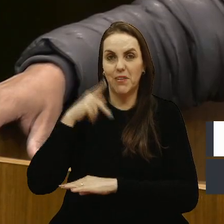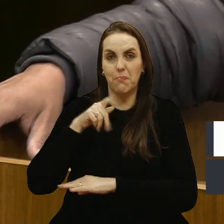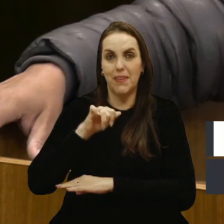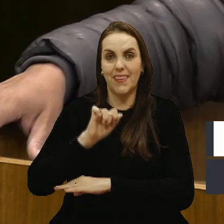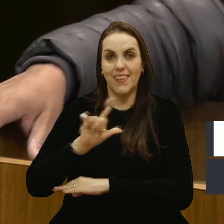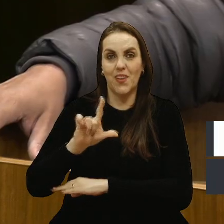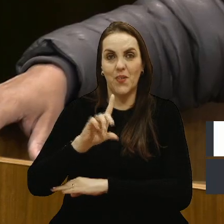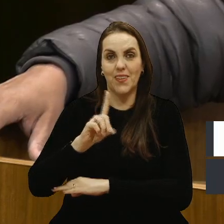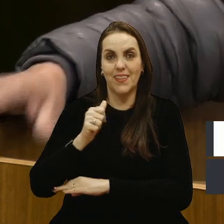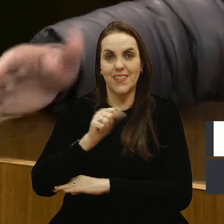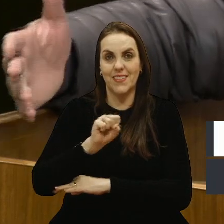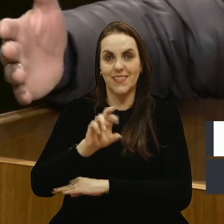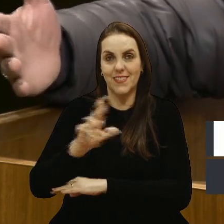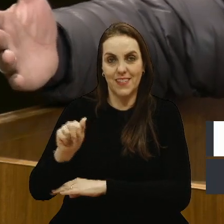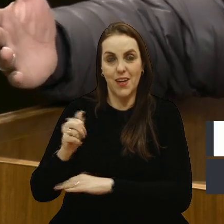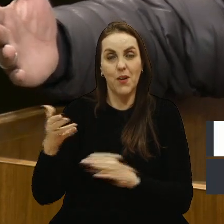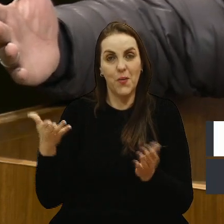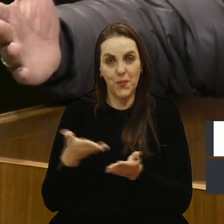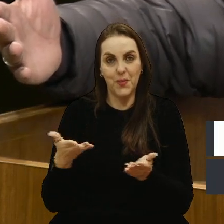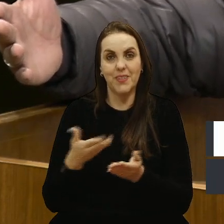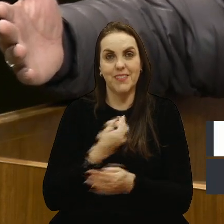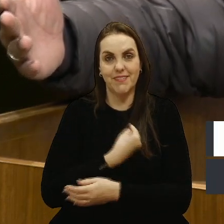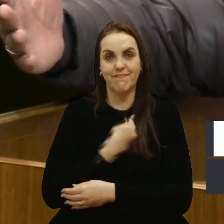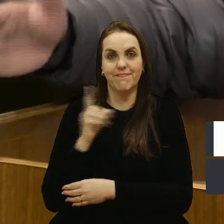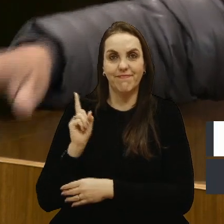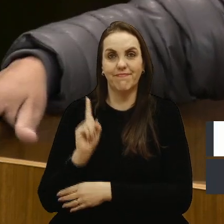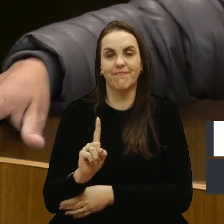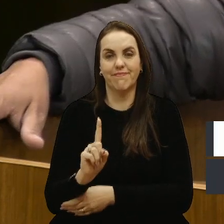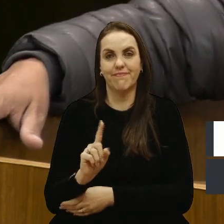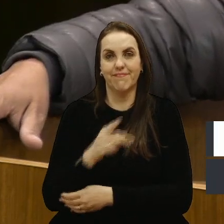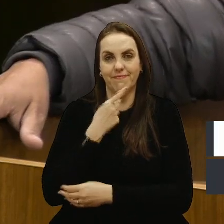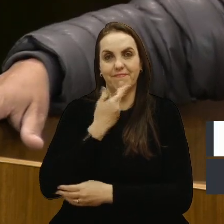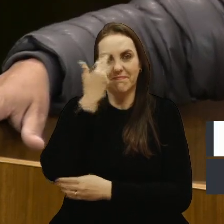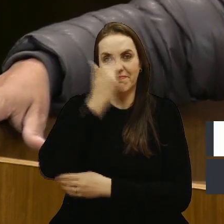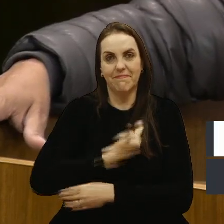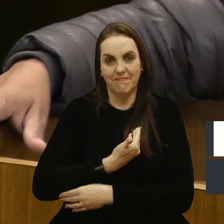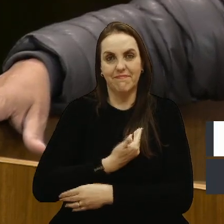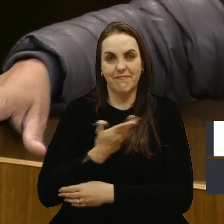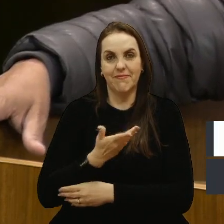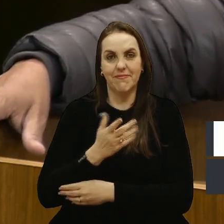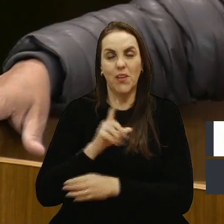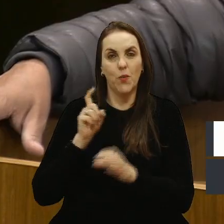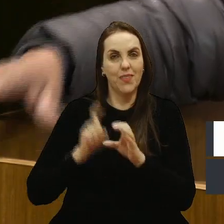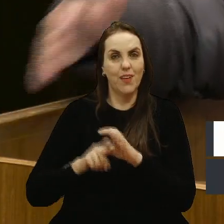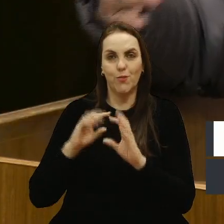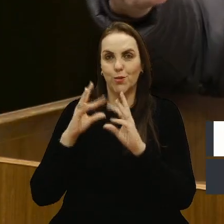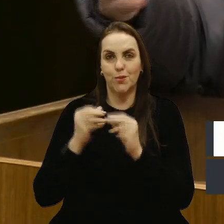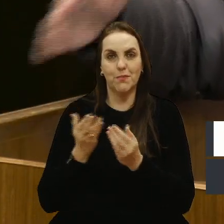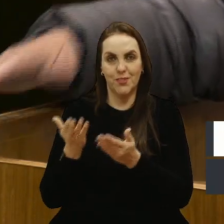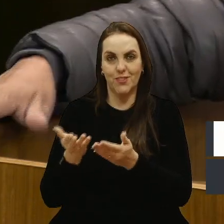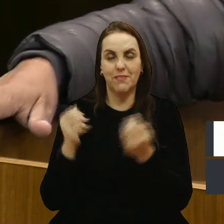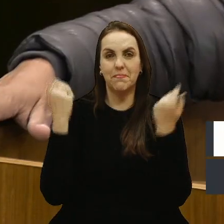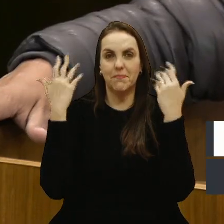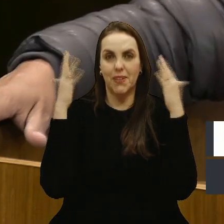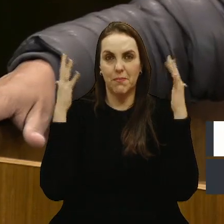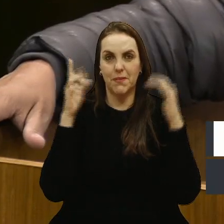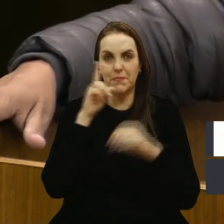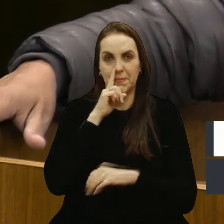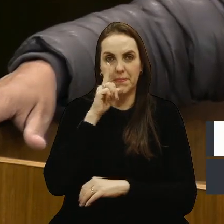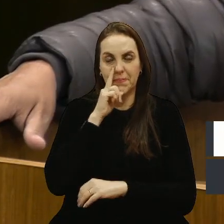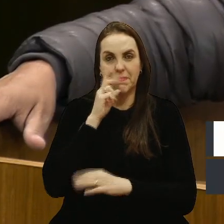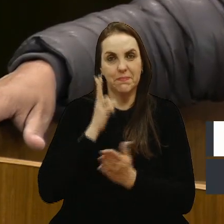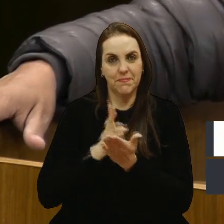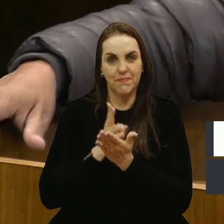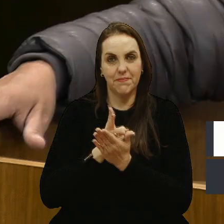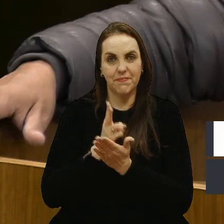poder estar aqui hoje. Então, dizer que se eu sou alguém nessa vida, eu devo para a senhora. Então, meus parabéns.